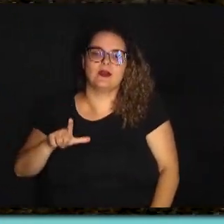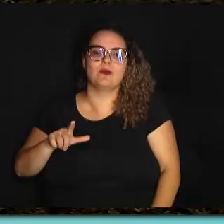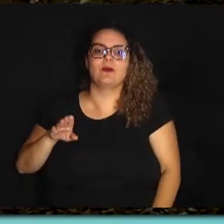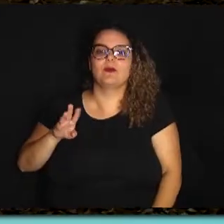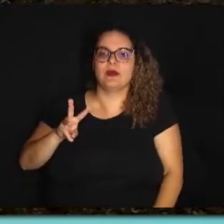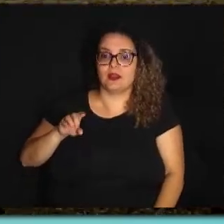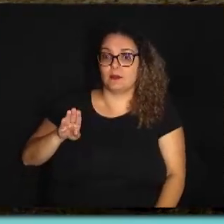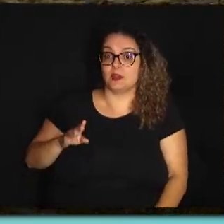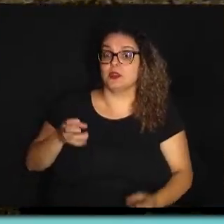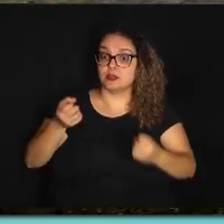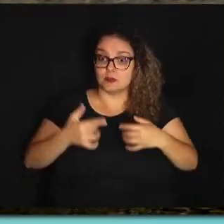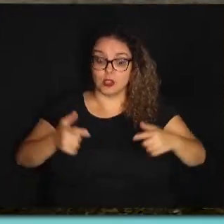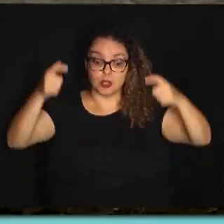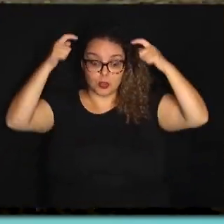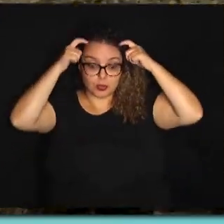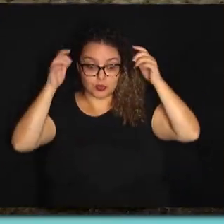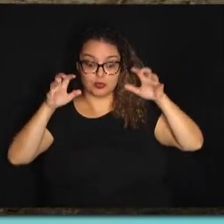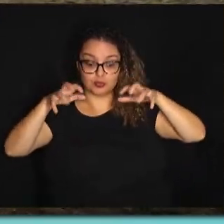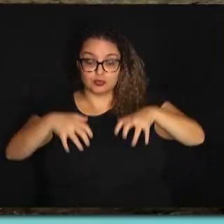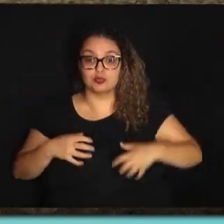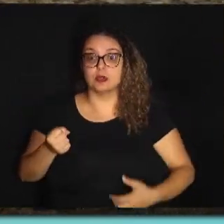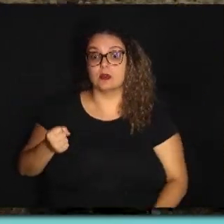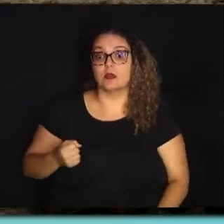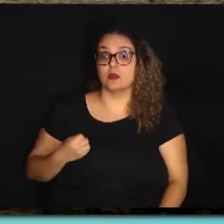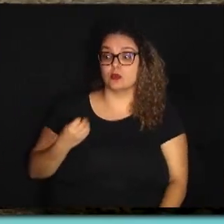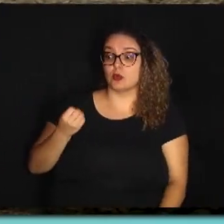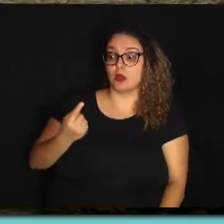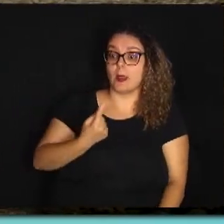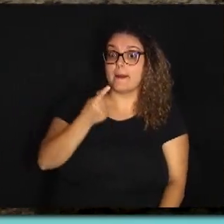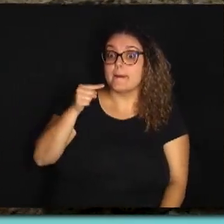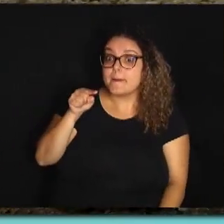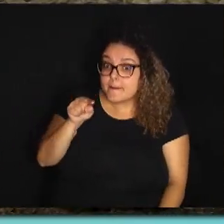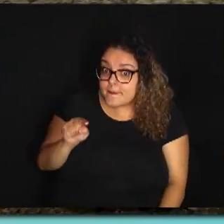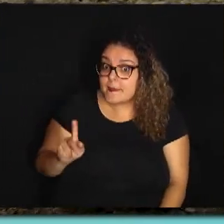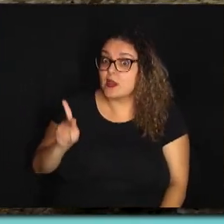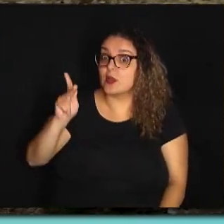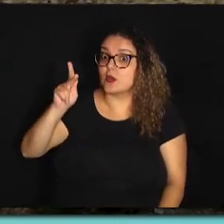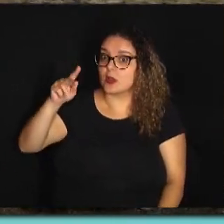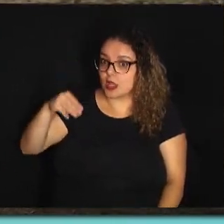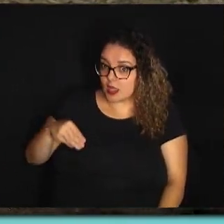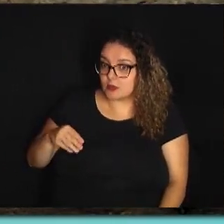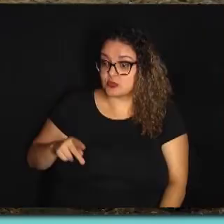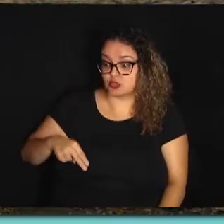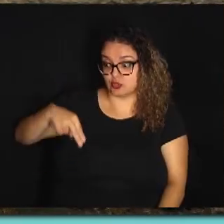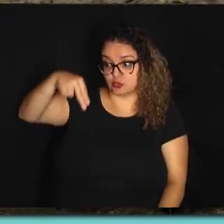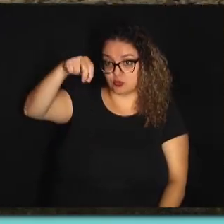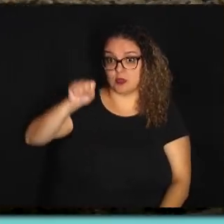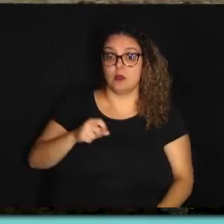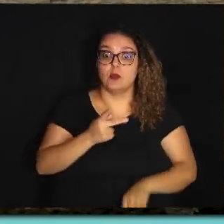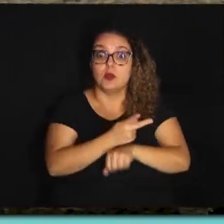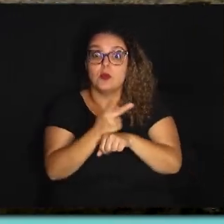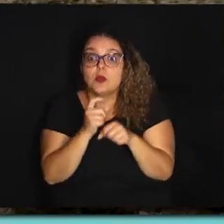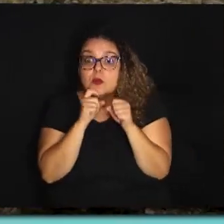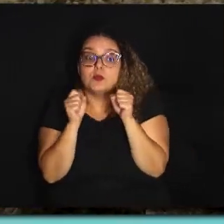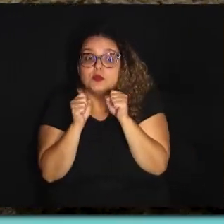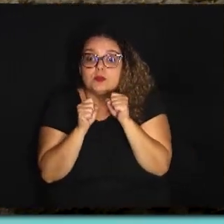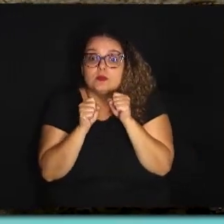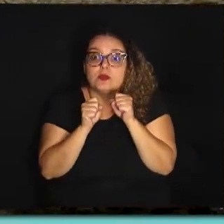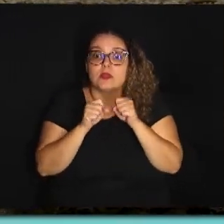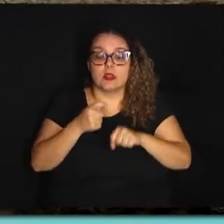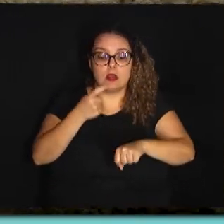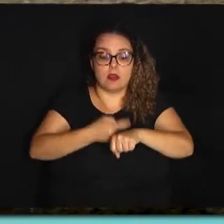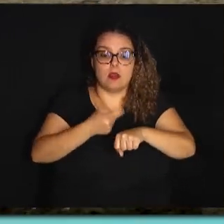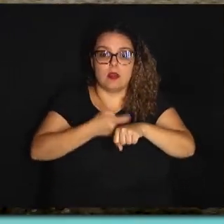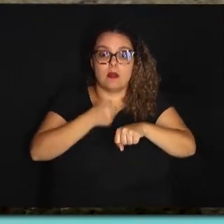A Animal Diversity Web explica que os ursos polares podem viajar até 1.000 quilômetros de norte a sul em busca